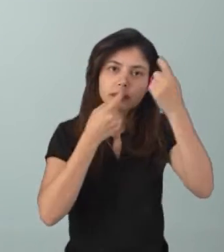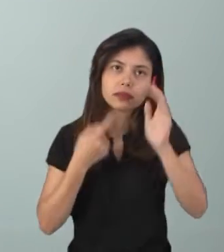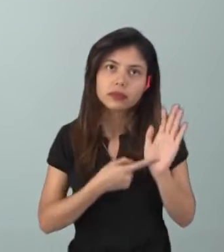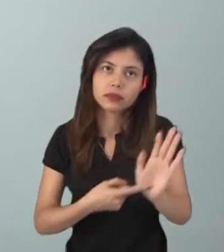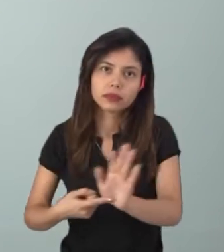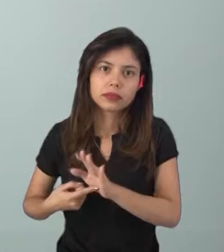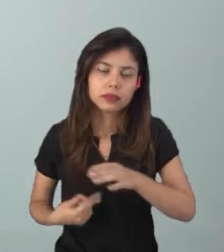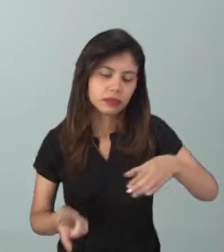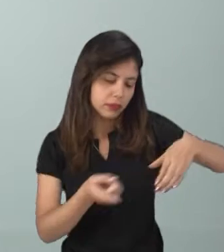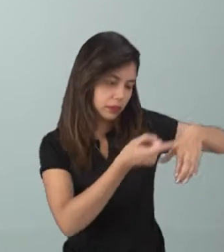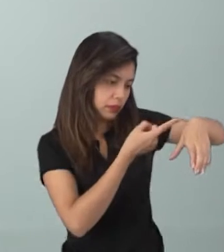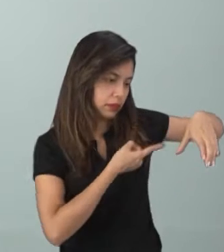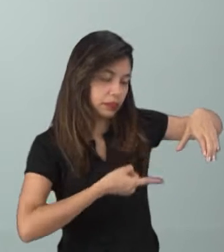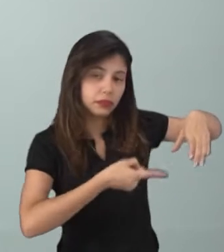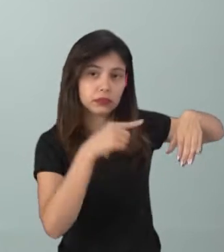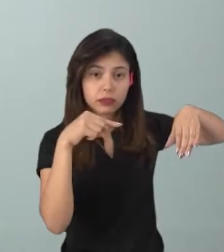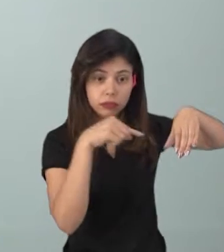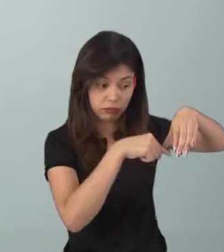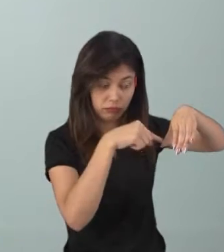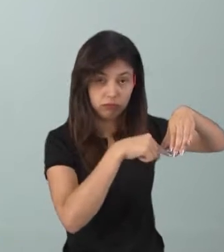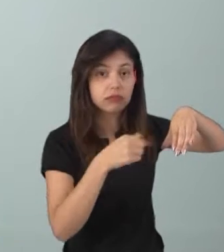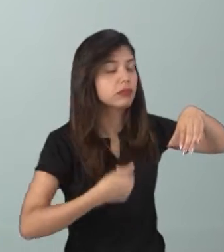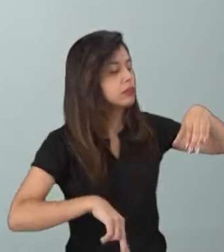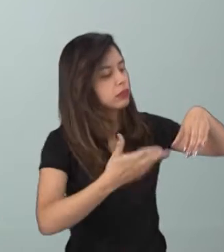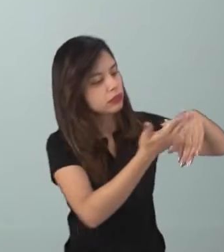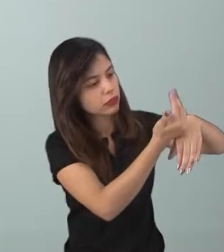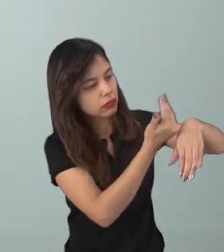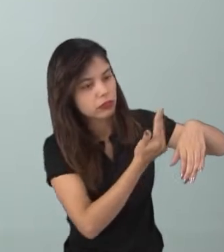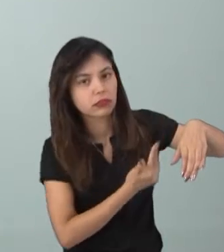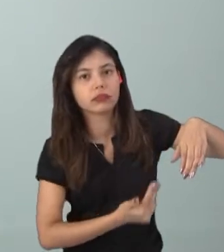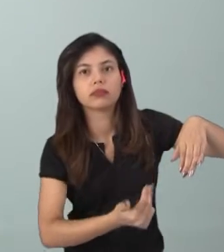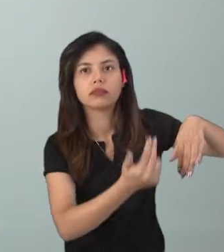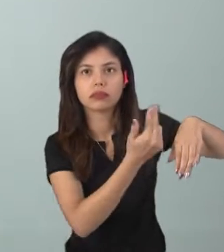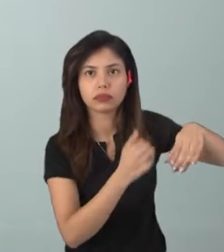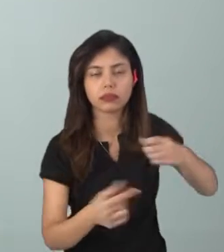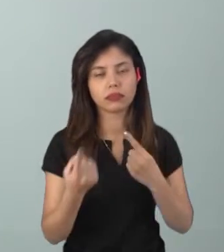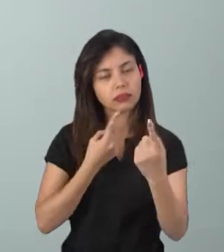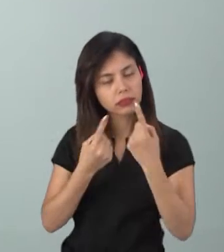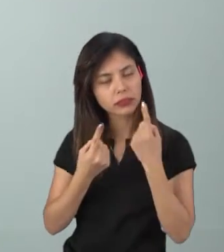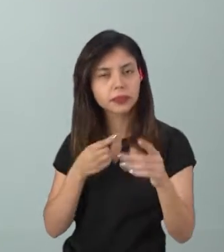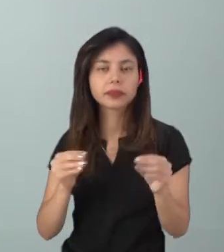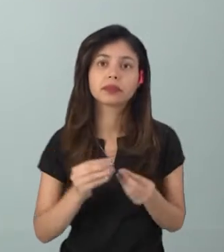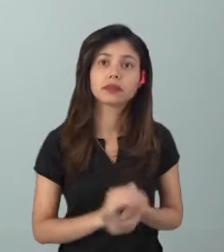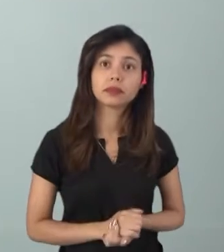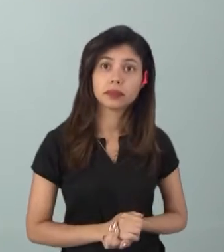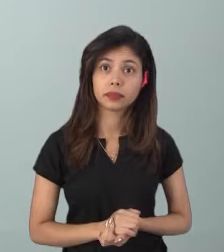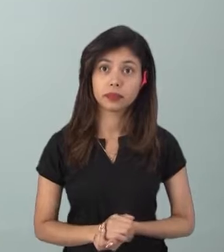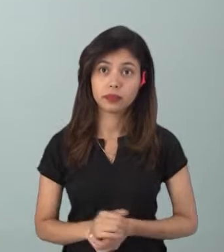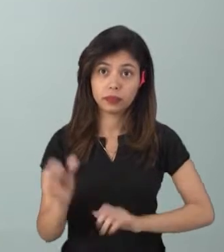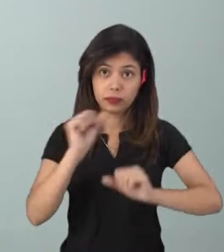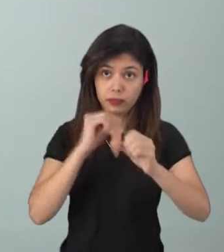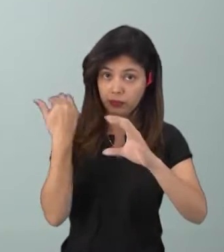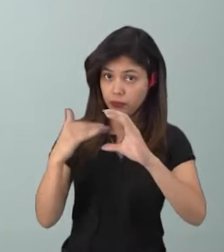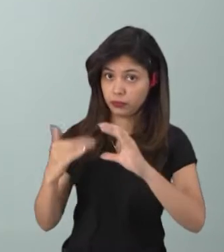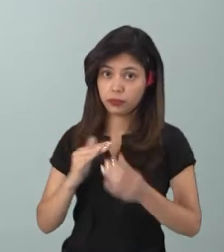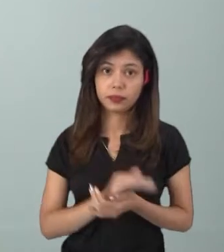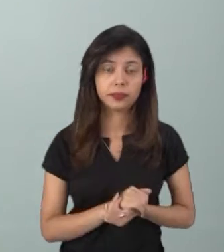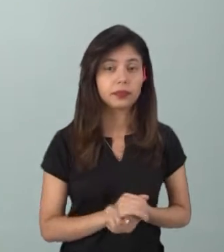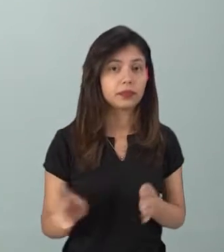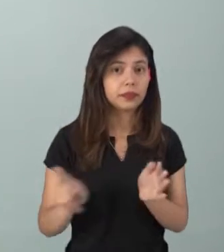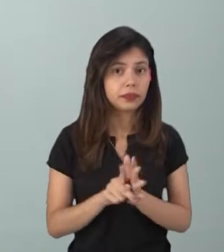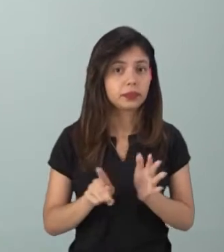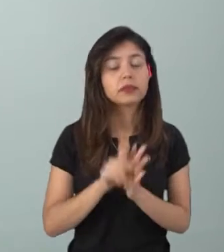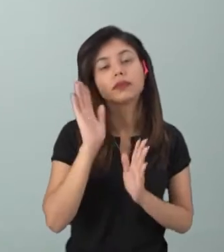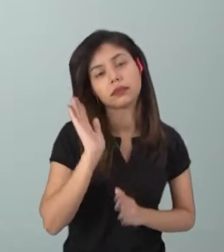expressos através das artes. E isso é importante porque o homem se comunica, o homem transmite o seu